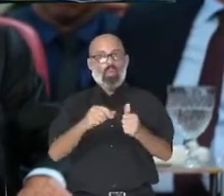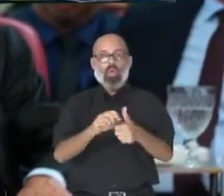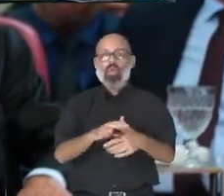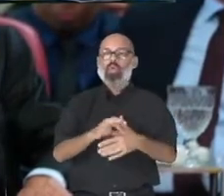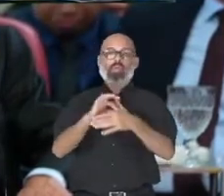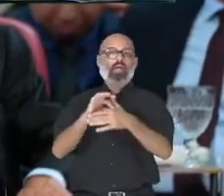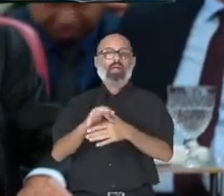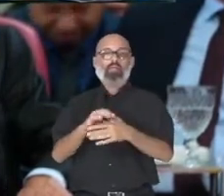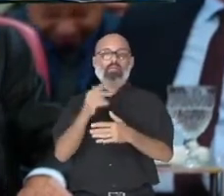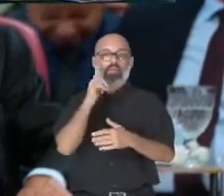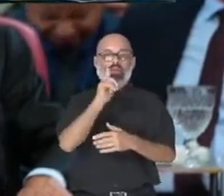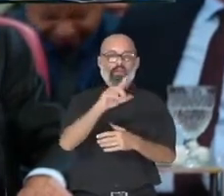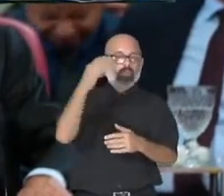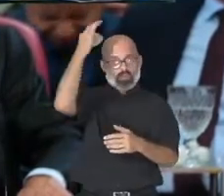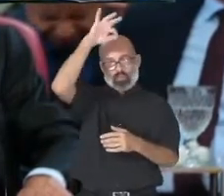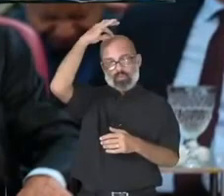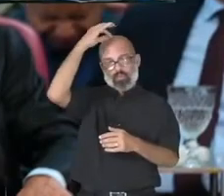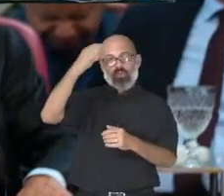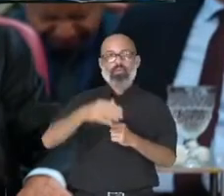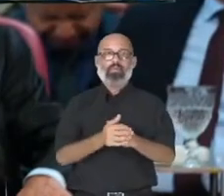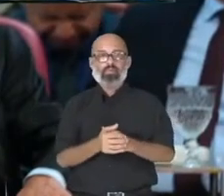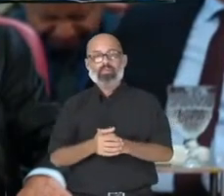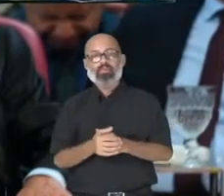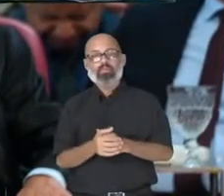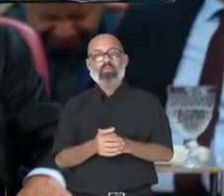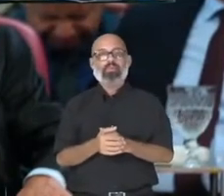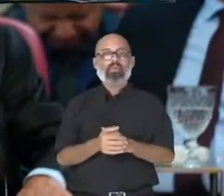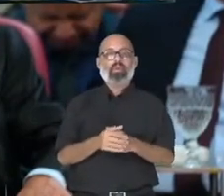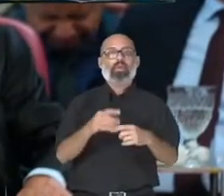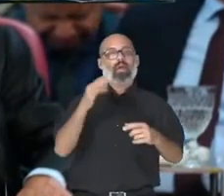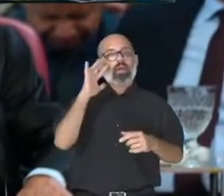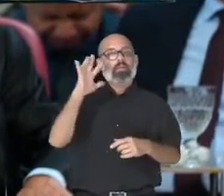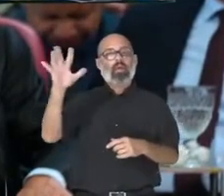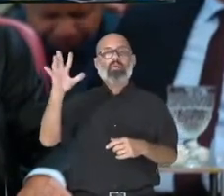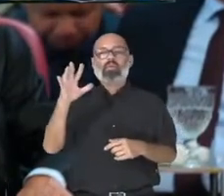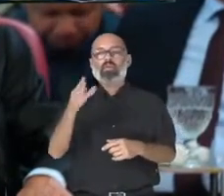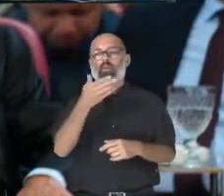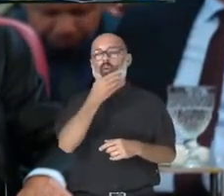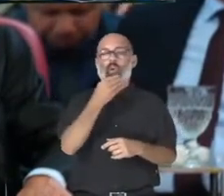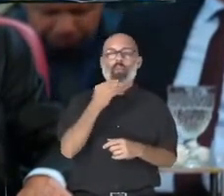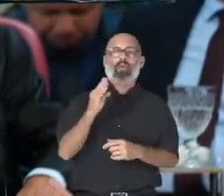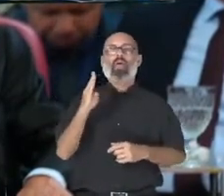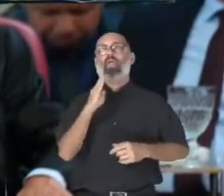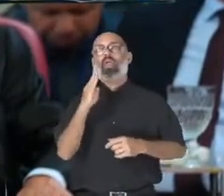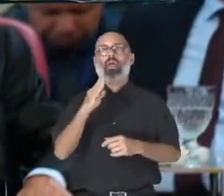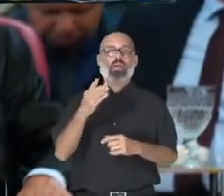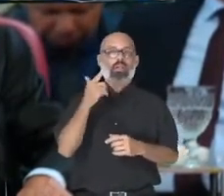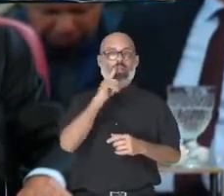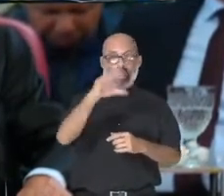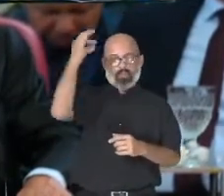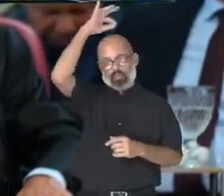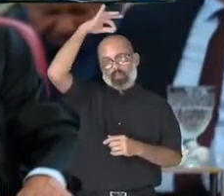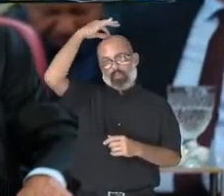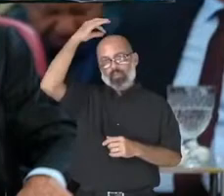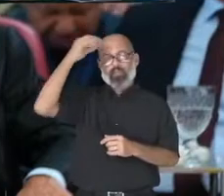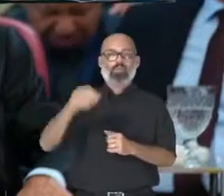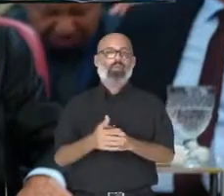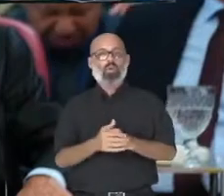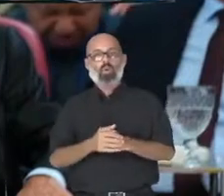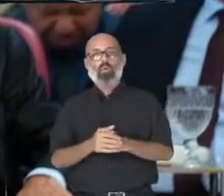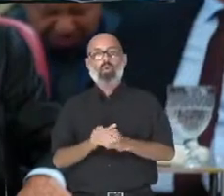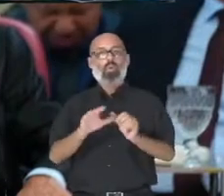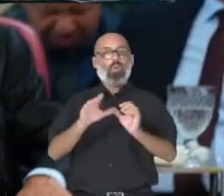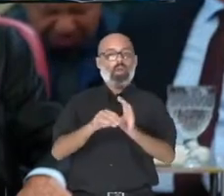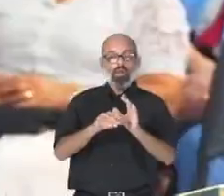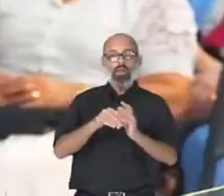receber o Espírito Santo. Imagina um bebum recebendo o Espírito Santo. Imagina um assassino recebendo o Espírito Santo. Imagina um devasso recebendo o